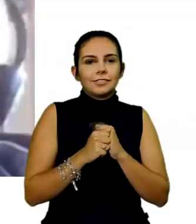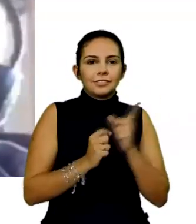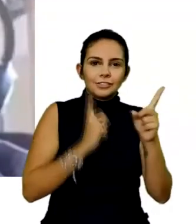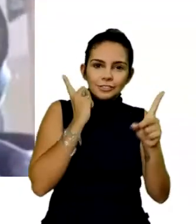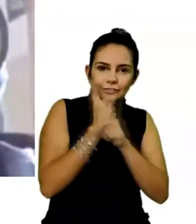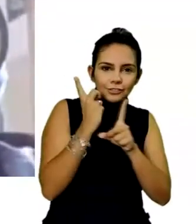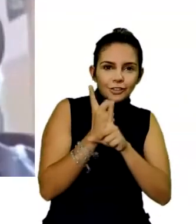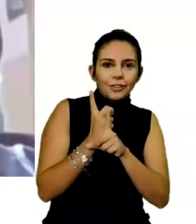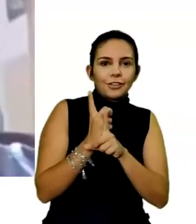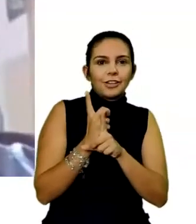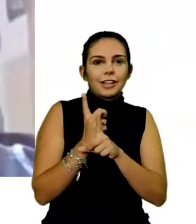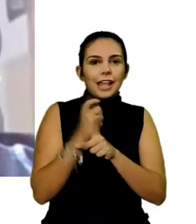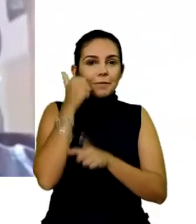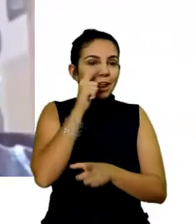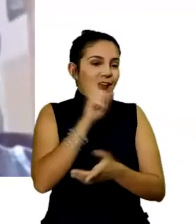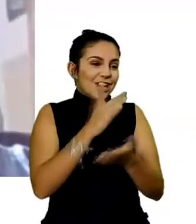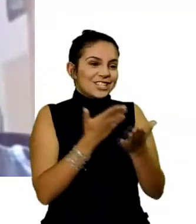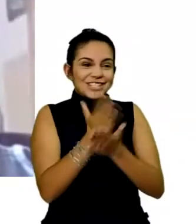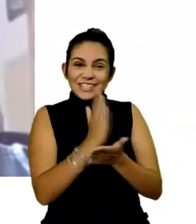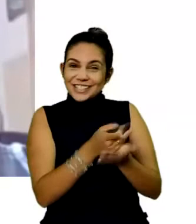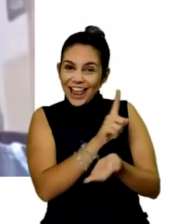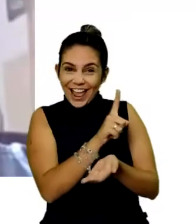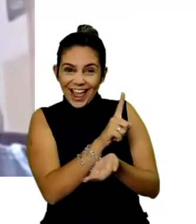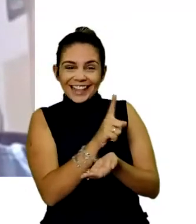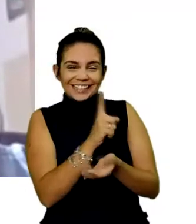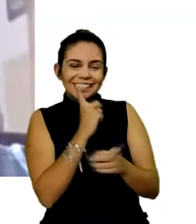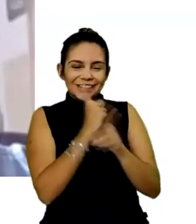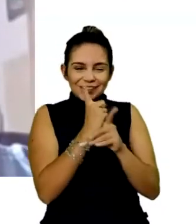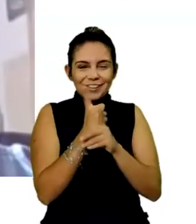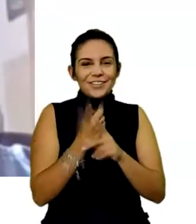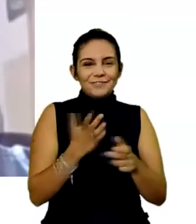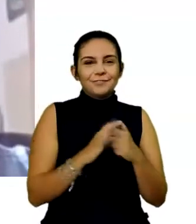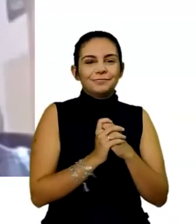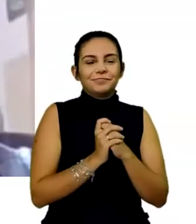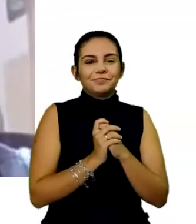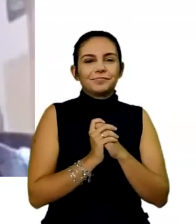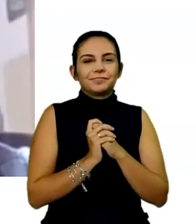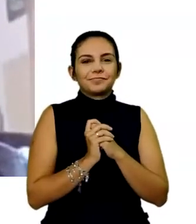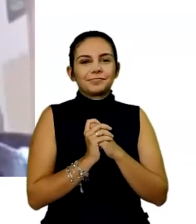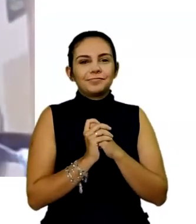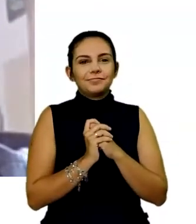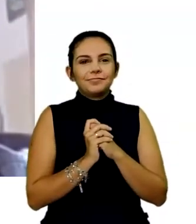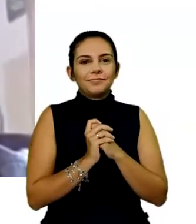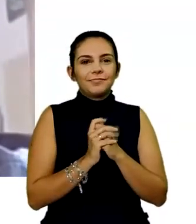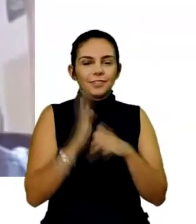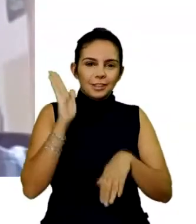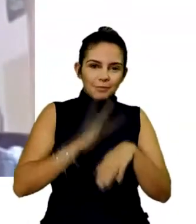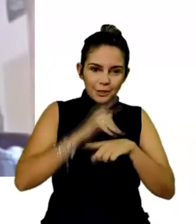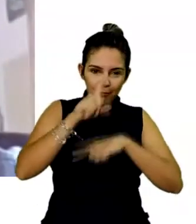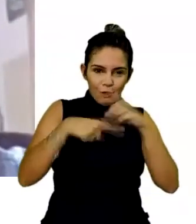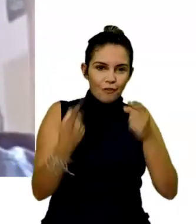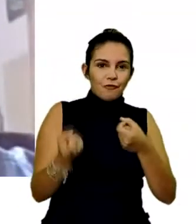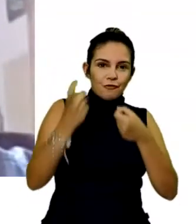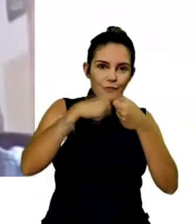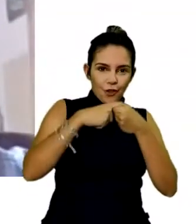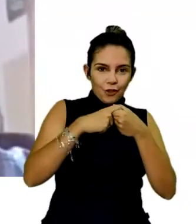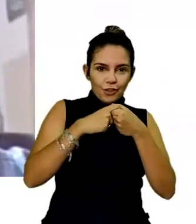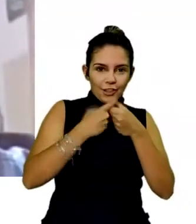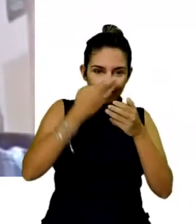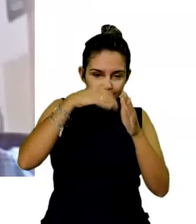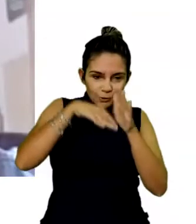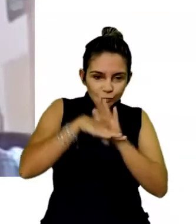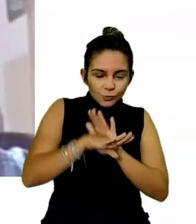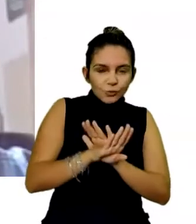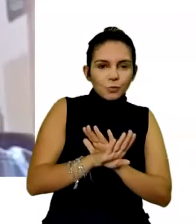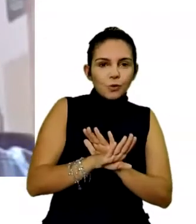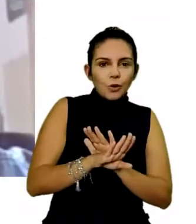que as meninas não são tão chatas assim, né? Então, mas depois volta. Se ele acostumou, se